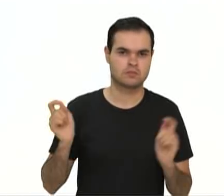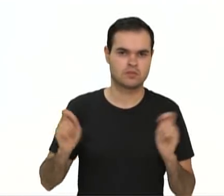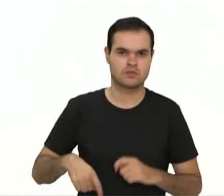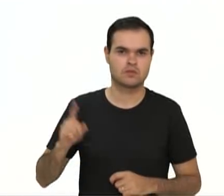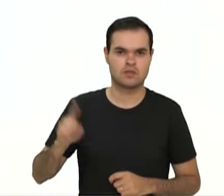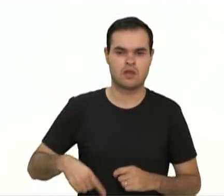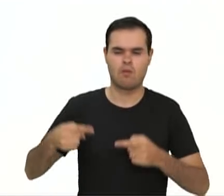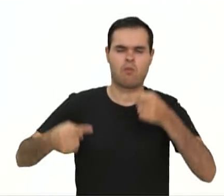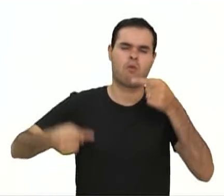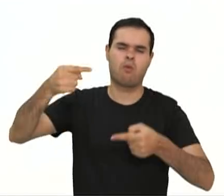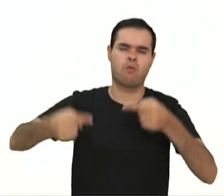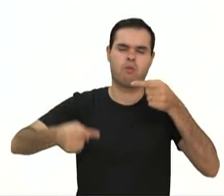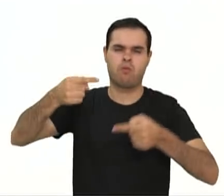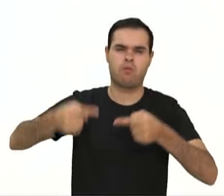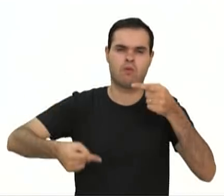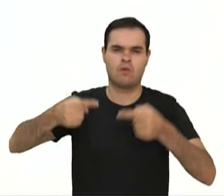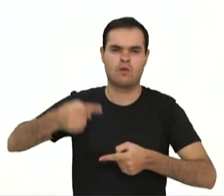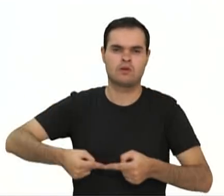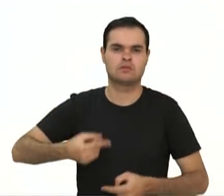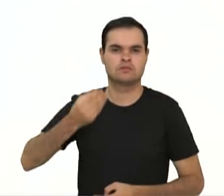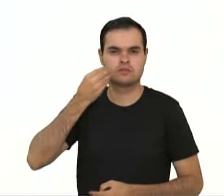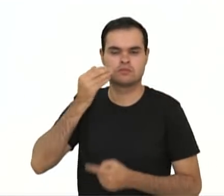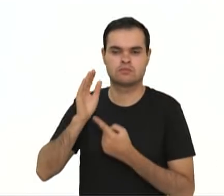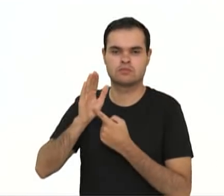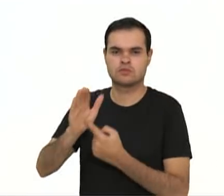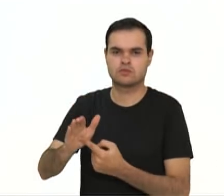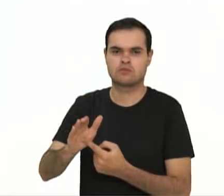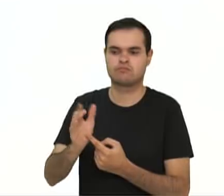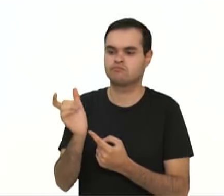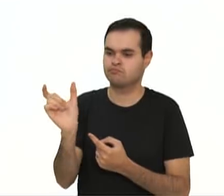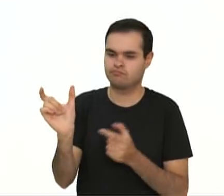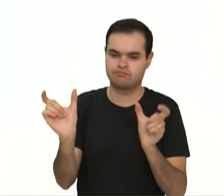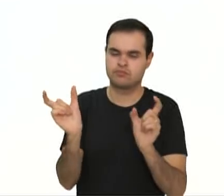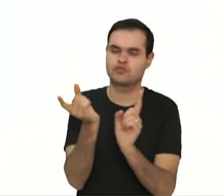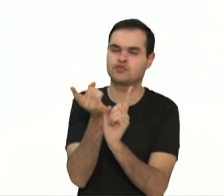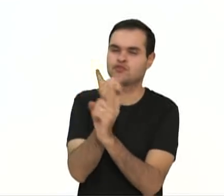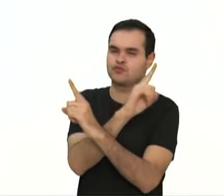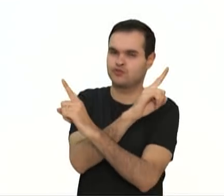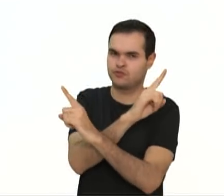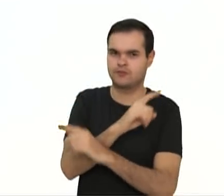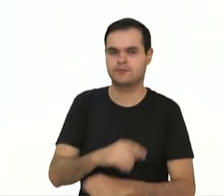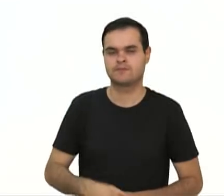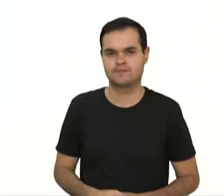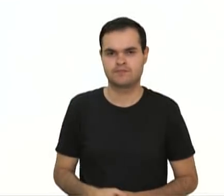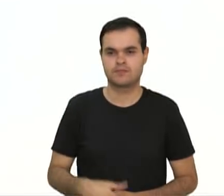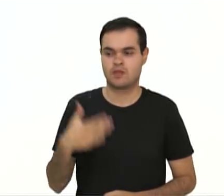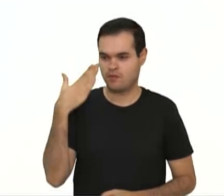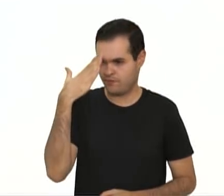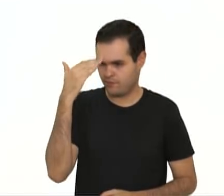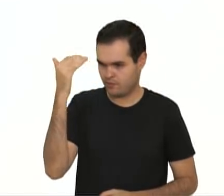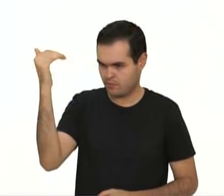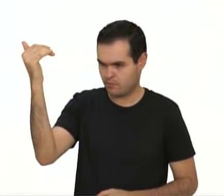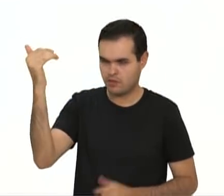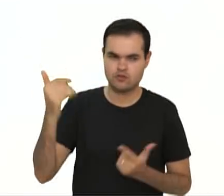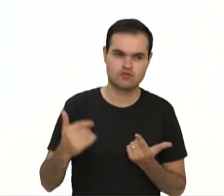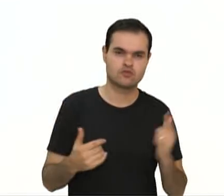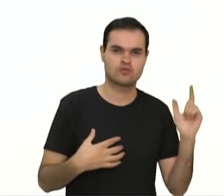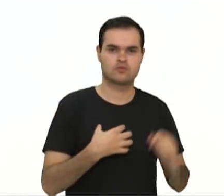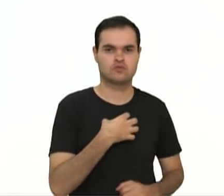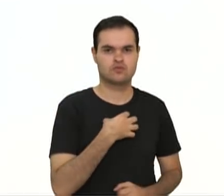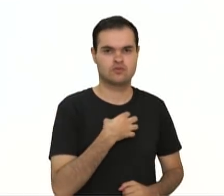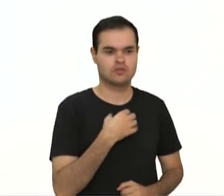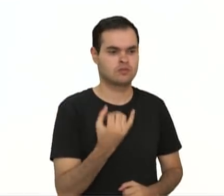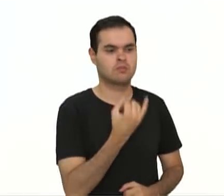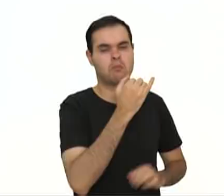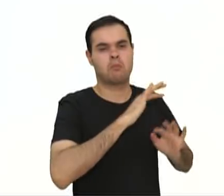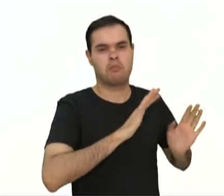ser polêmico, apresentando a ideia de efeito contrário, ou seja, a fama por aspectos não ilustres.